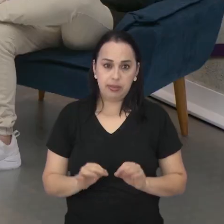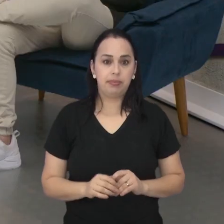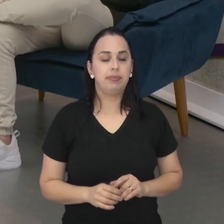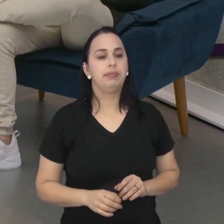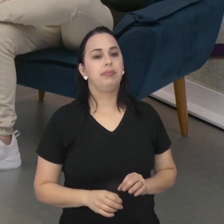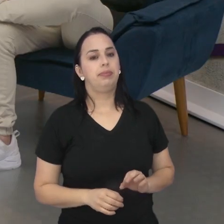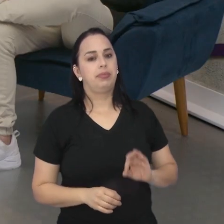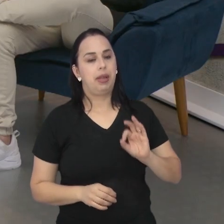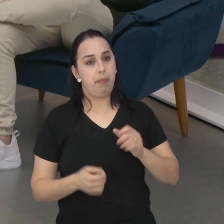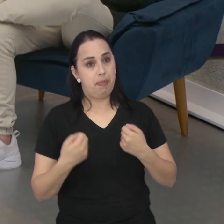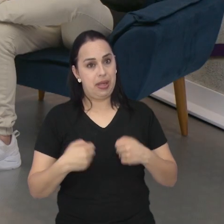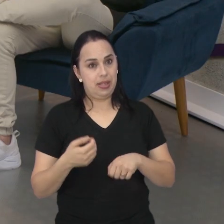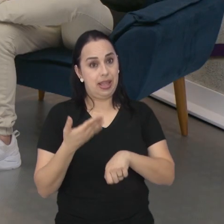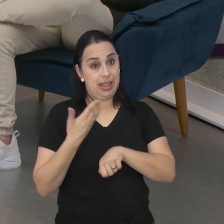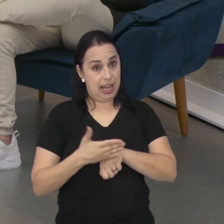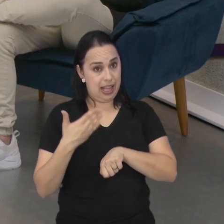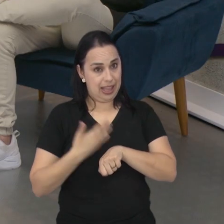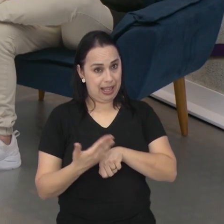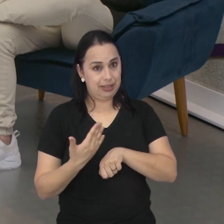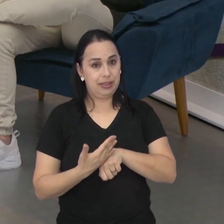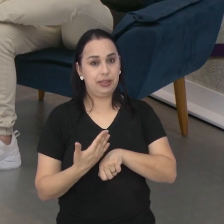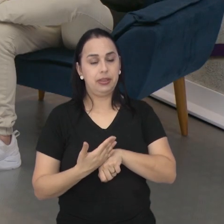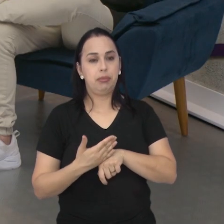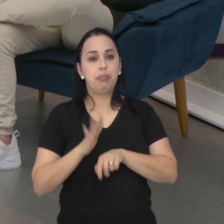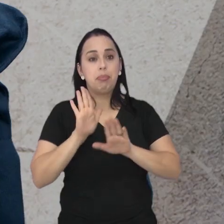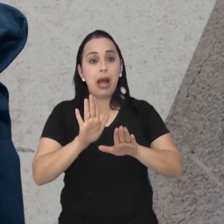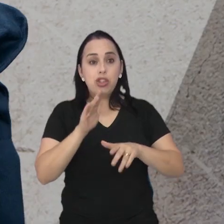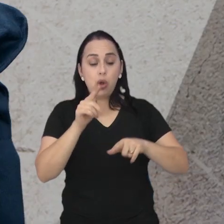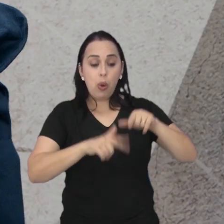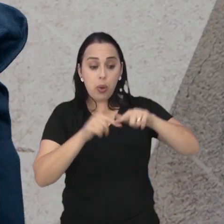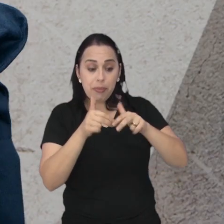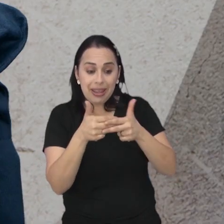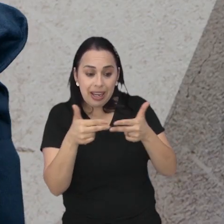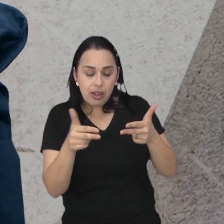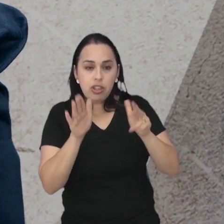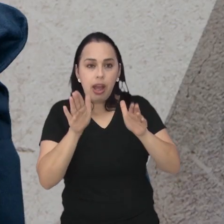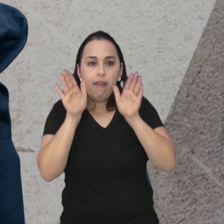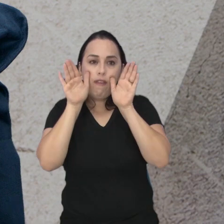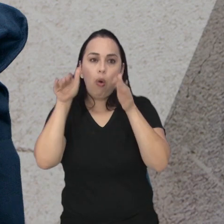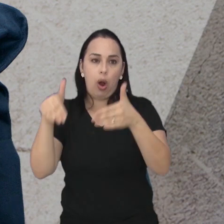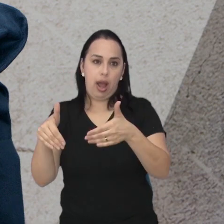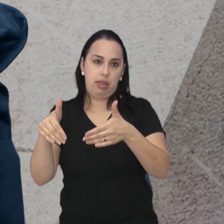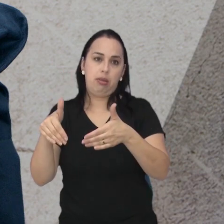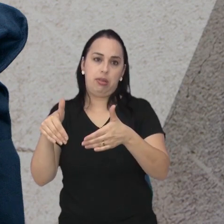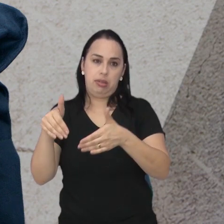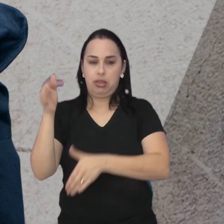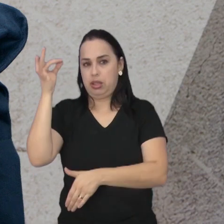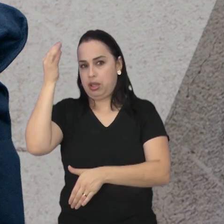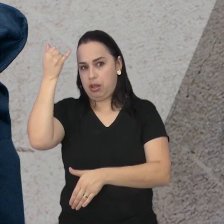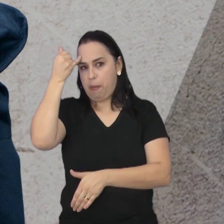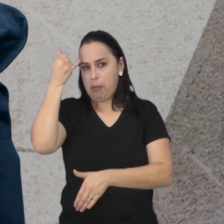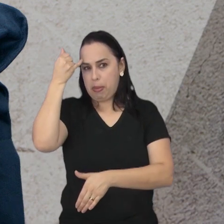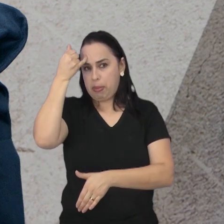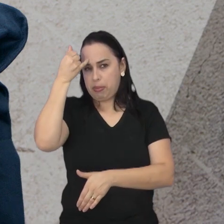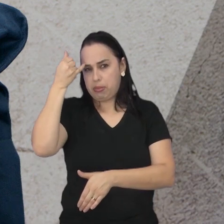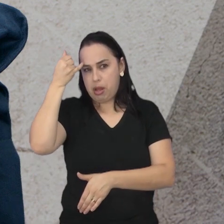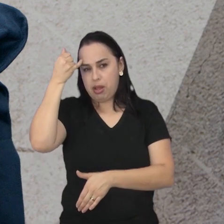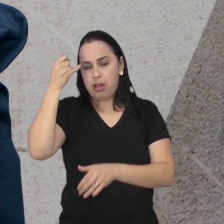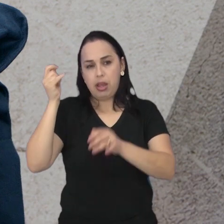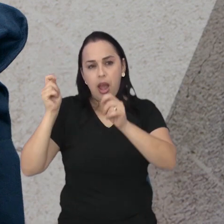isso? Treino, mas como eu te falei, né? Os instrumentos eles já são específicos para isso, então ele já te